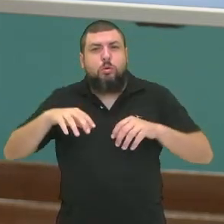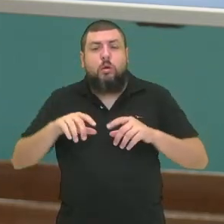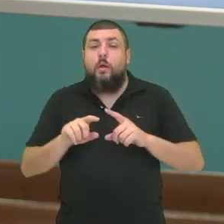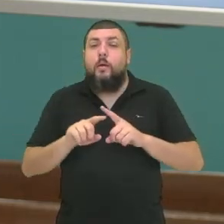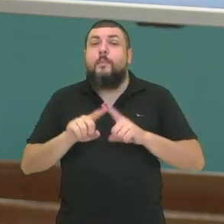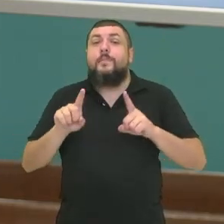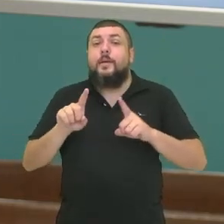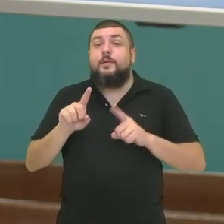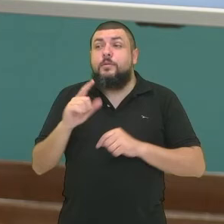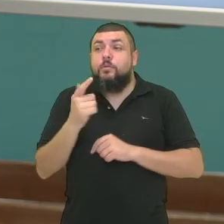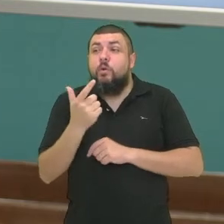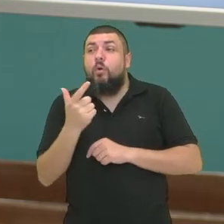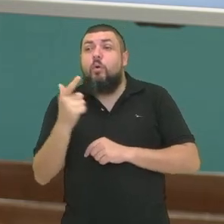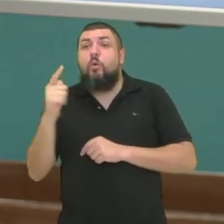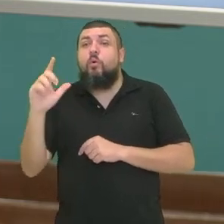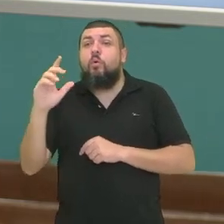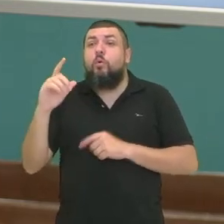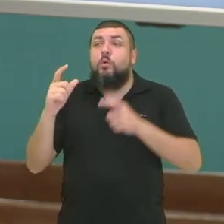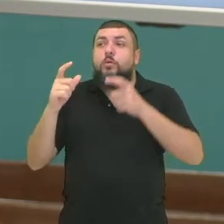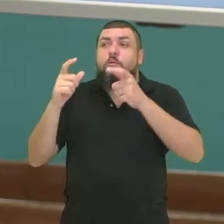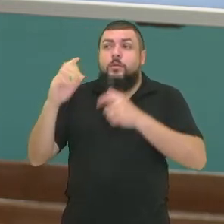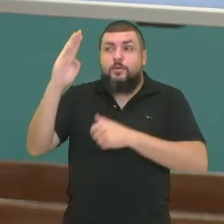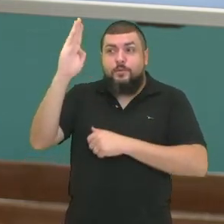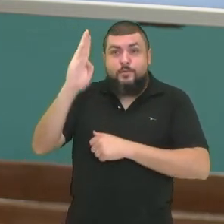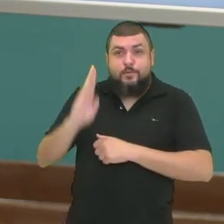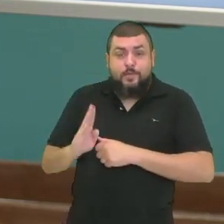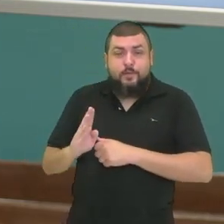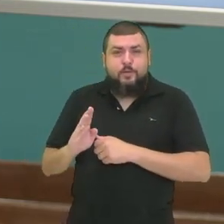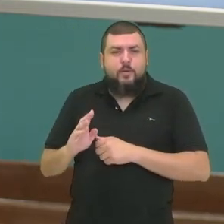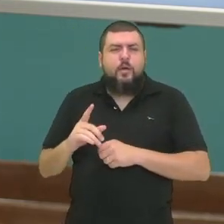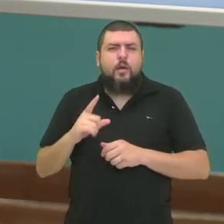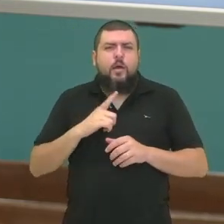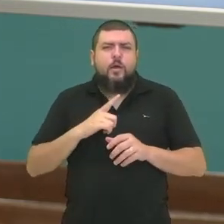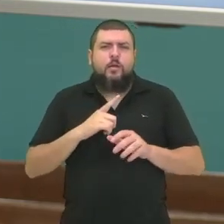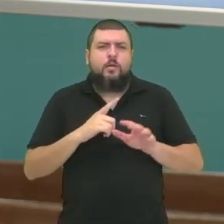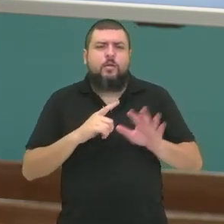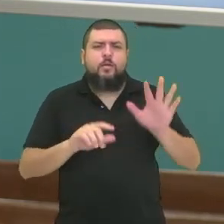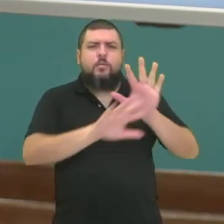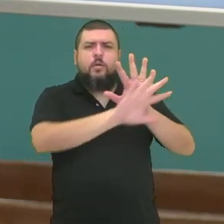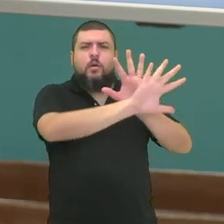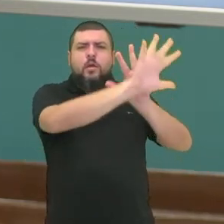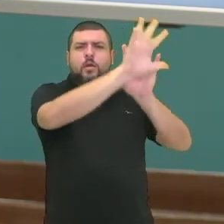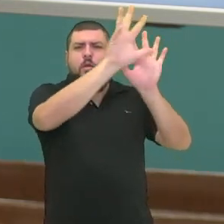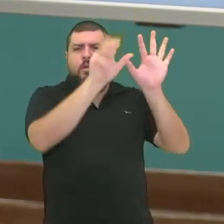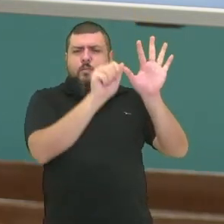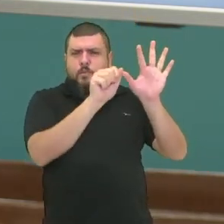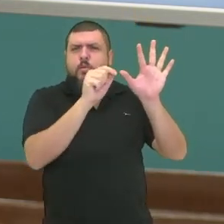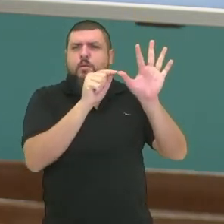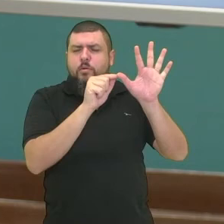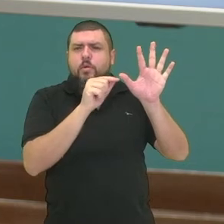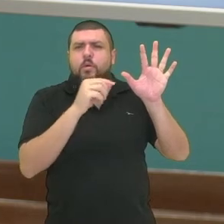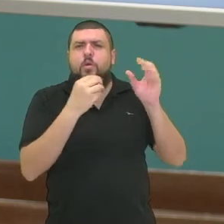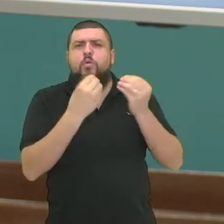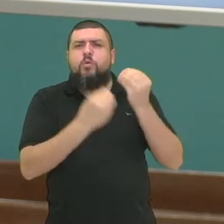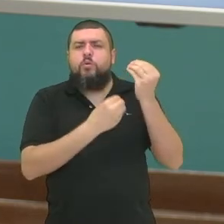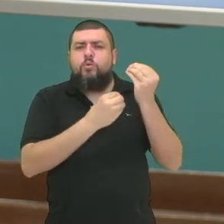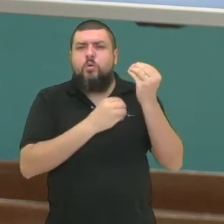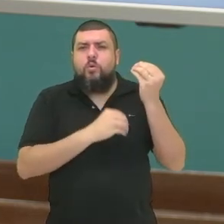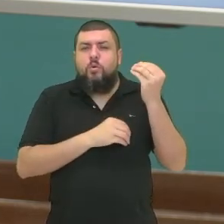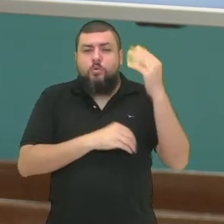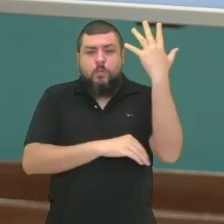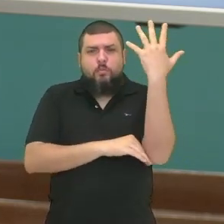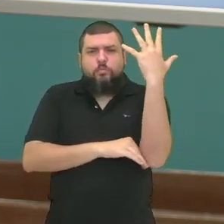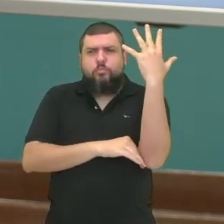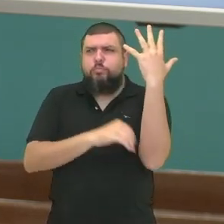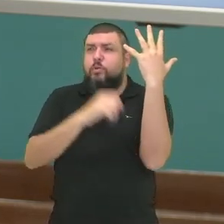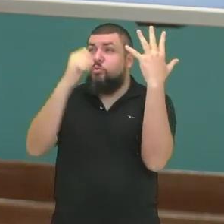região do Brasil, né, e assim por diante, tem a região amazônica, por exemplo, que as plantas são latifoliadas, né, recebem grande quantidade de luz